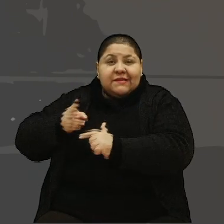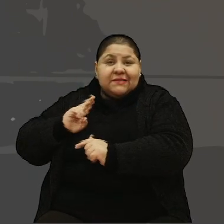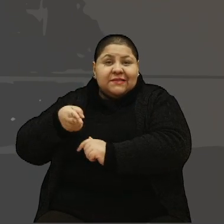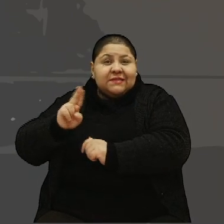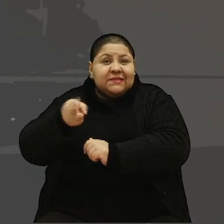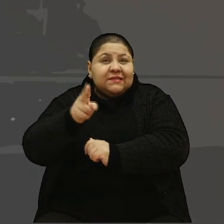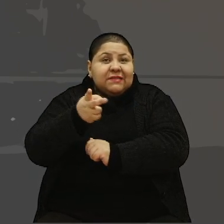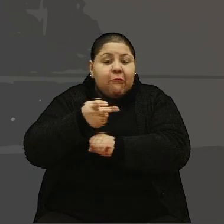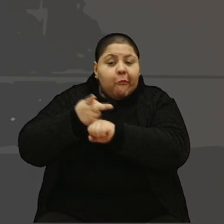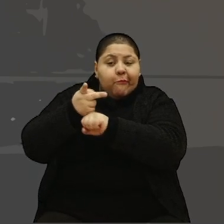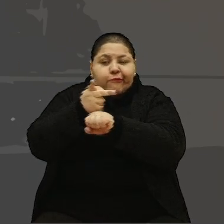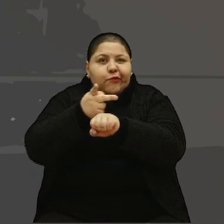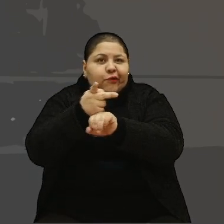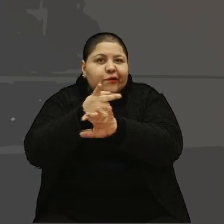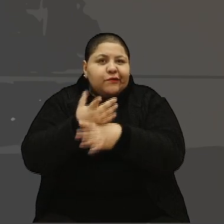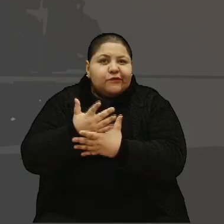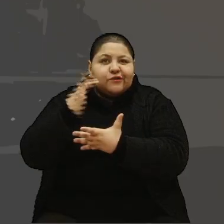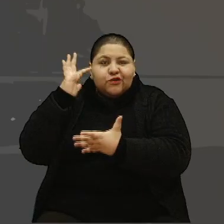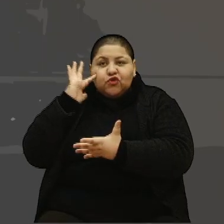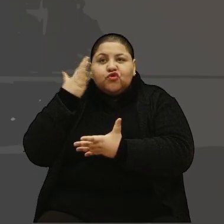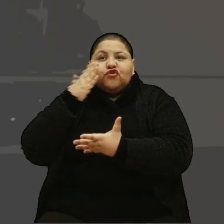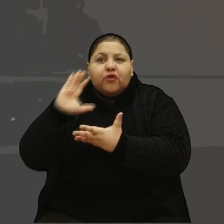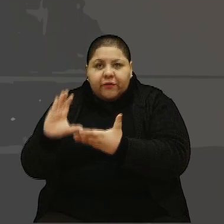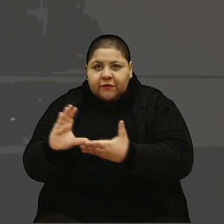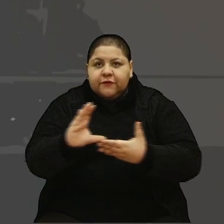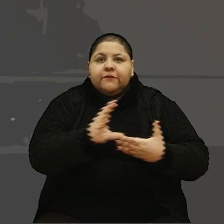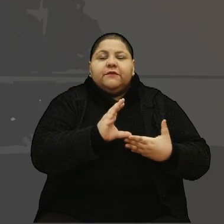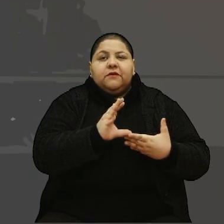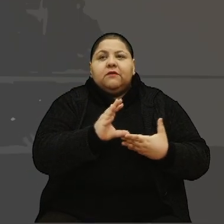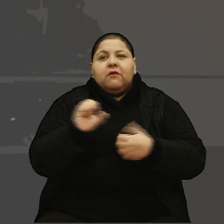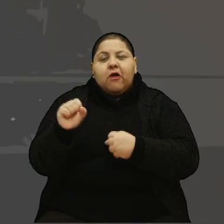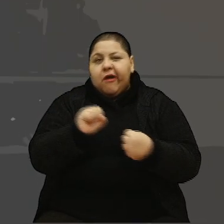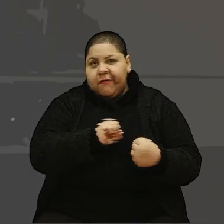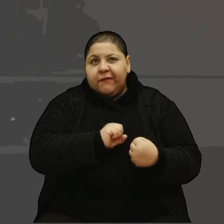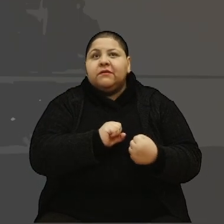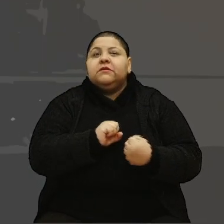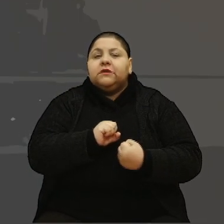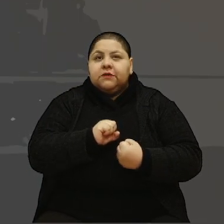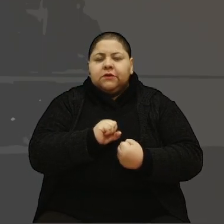atrás de recursos para poder